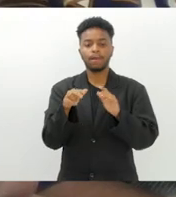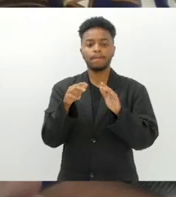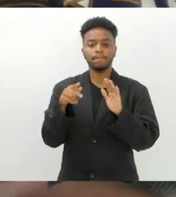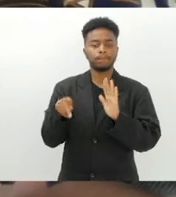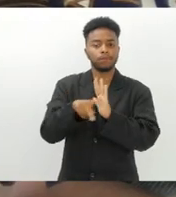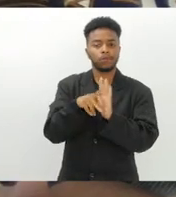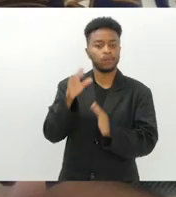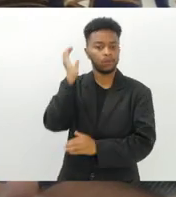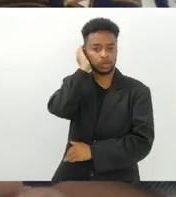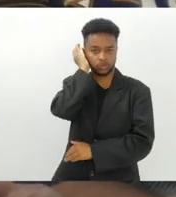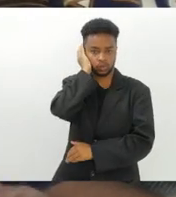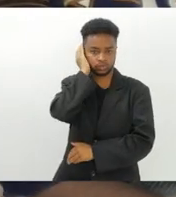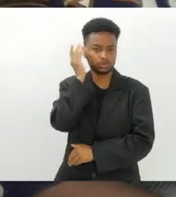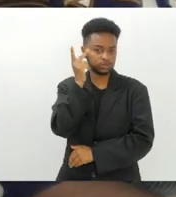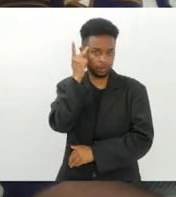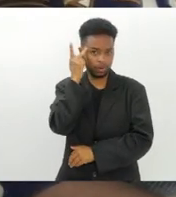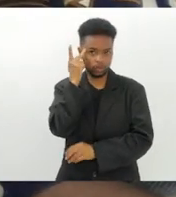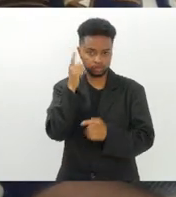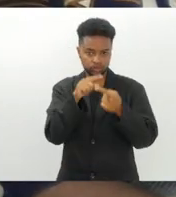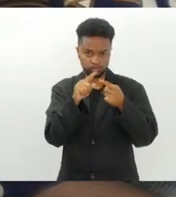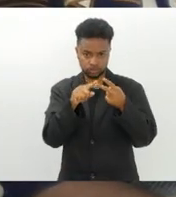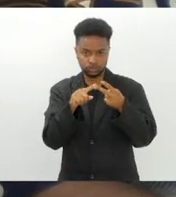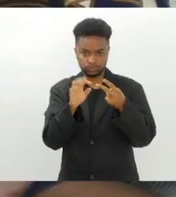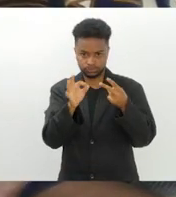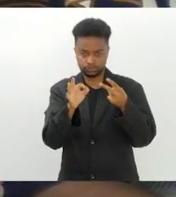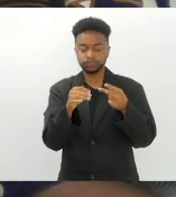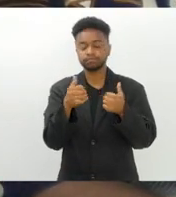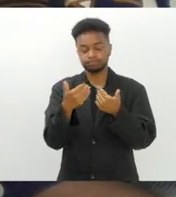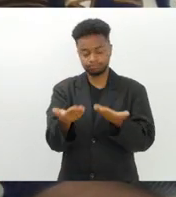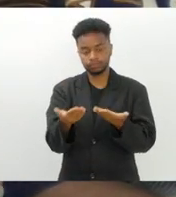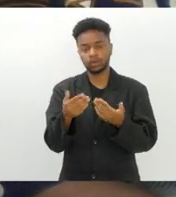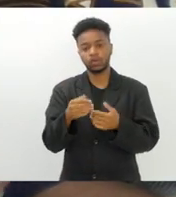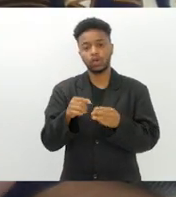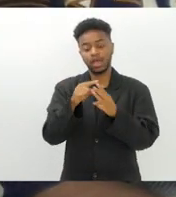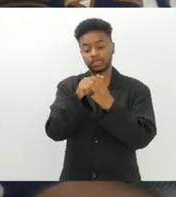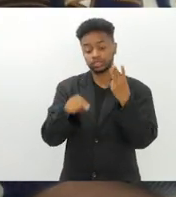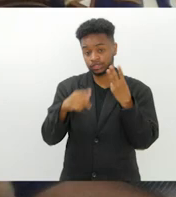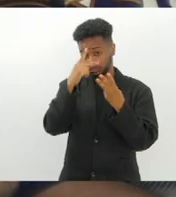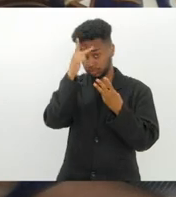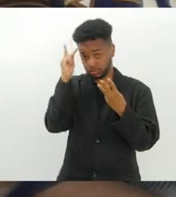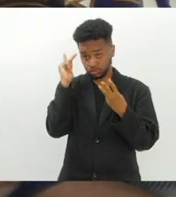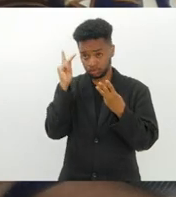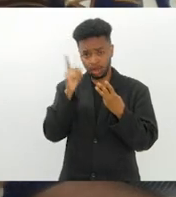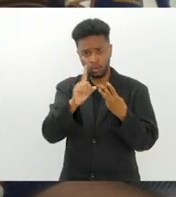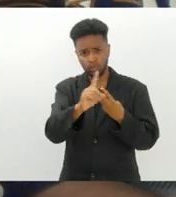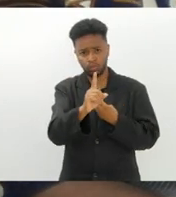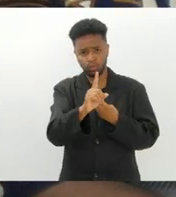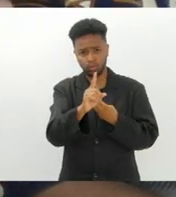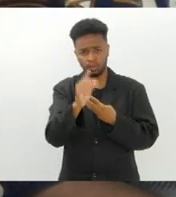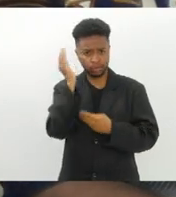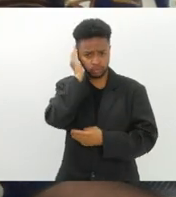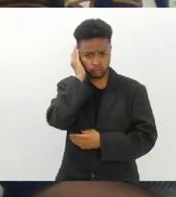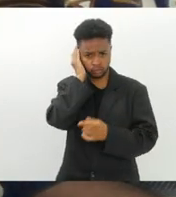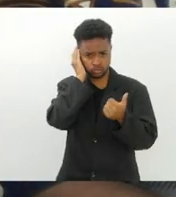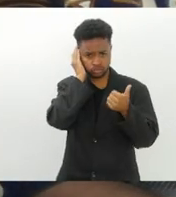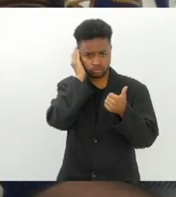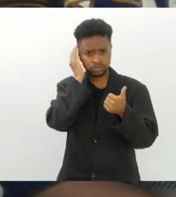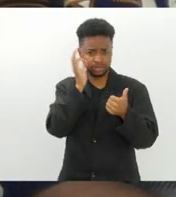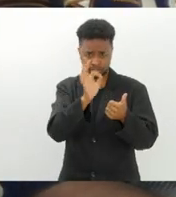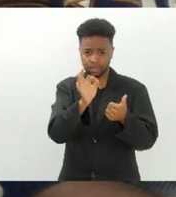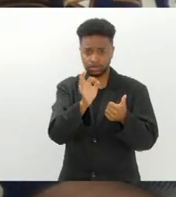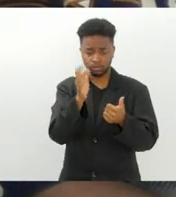3 pessoas... É de São Paulo? É de São Paulo, né? De São Paulo. Então, essas 3 pessoas hoje... Não é isso, não? É Mato Grosso mesmo. Então é Mato